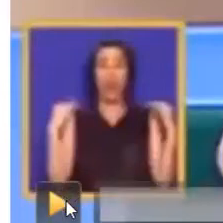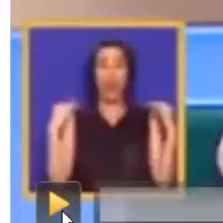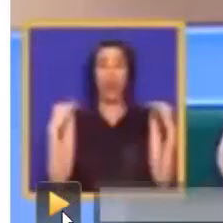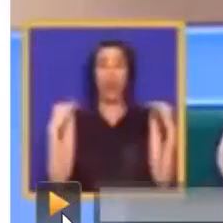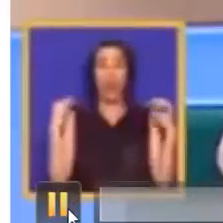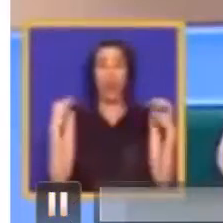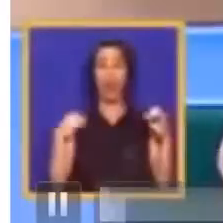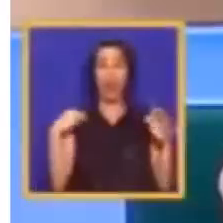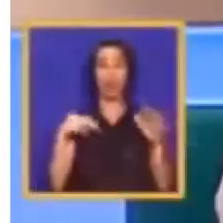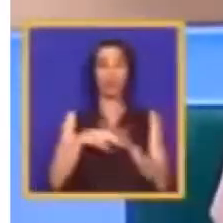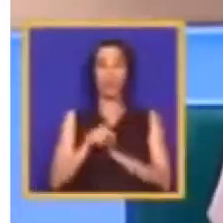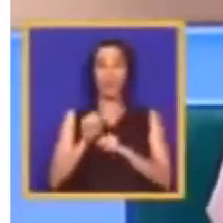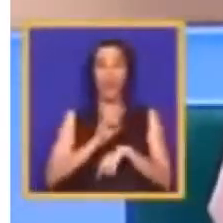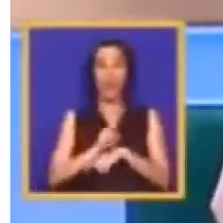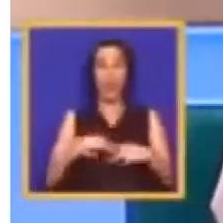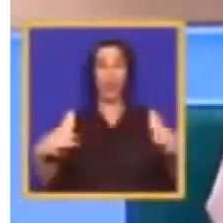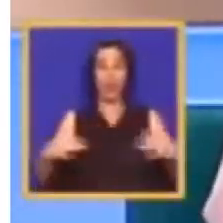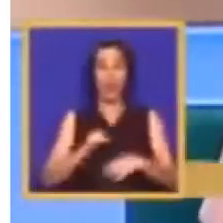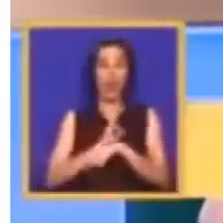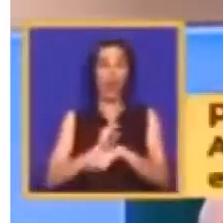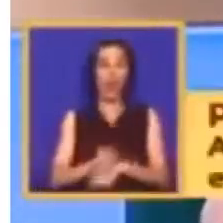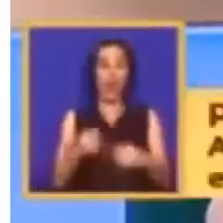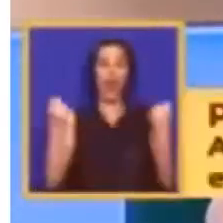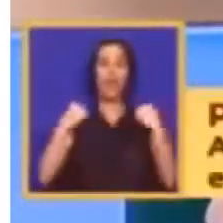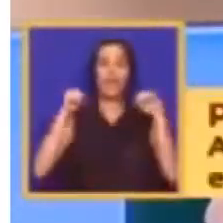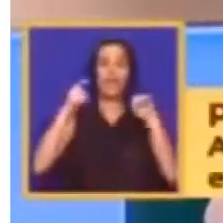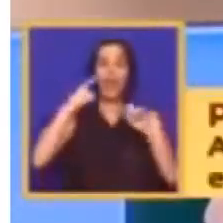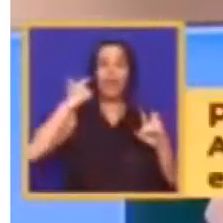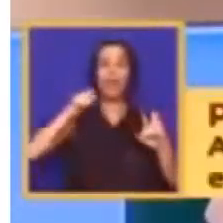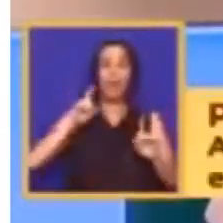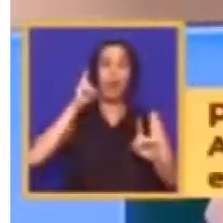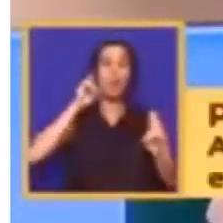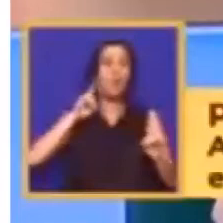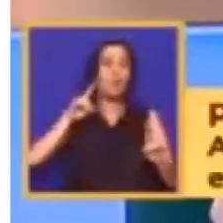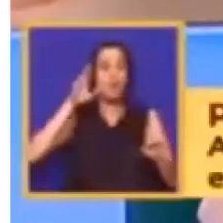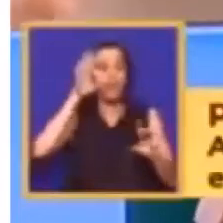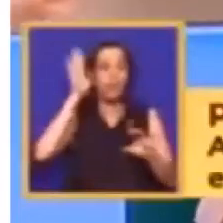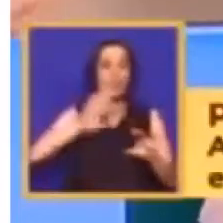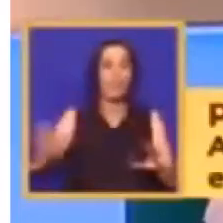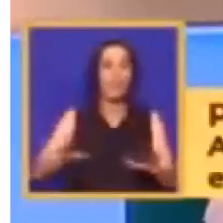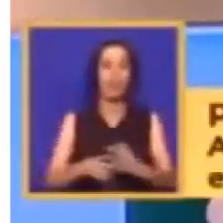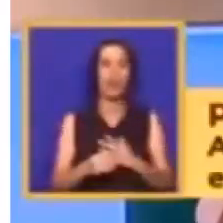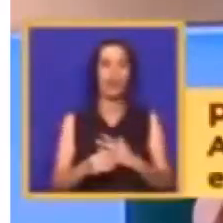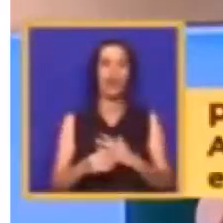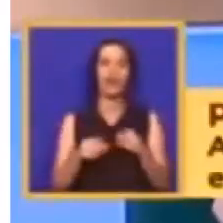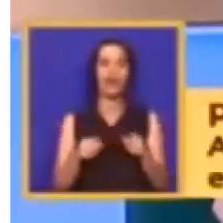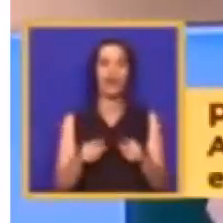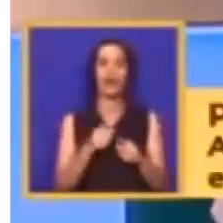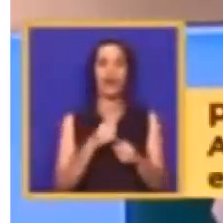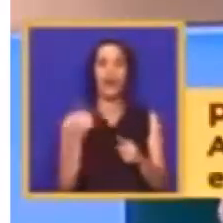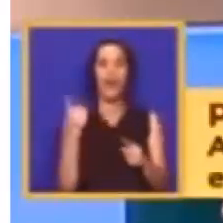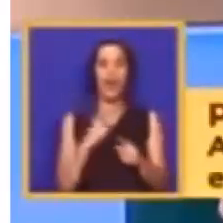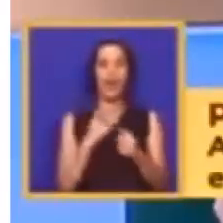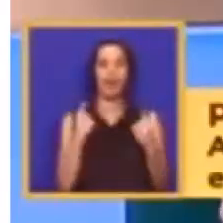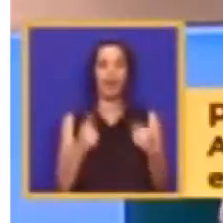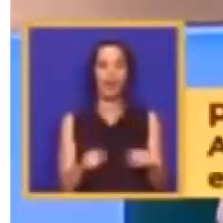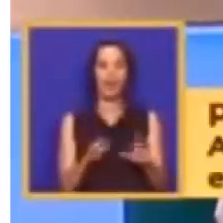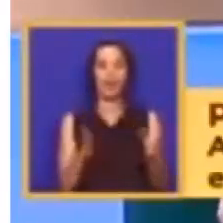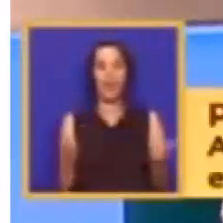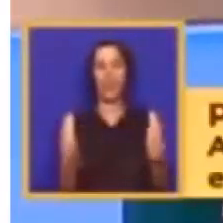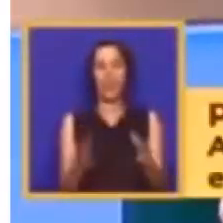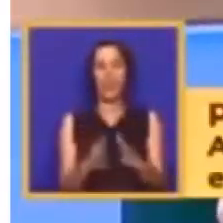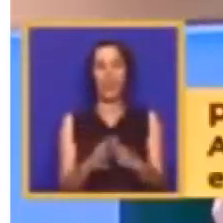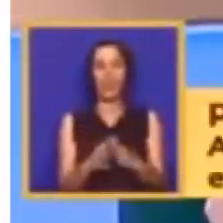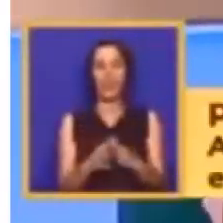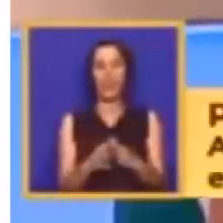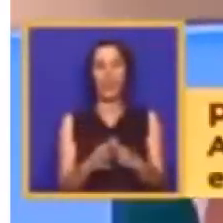manifestações são estas. Era logo, era só saber qual era a música e já iam com isso preparados. Cada um tinha a sua parte de música, era só